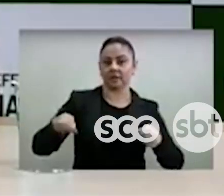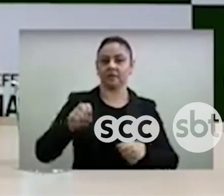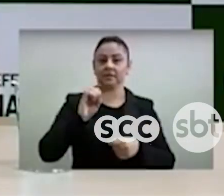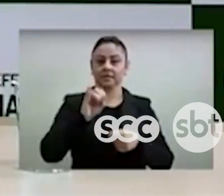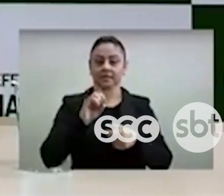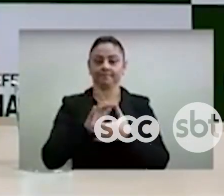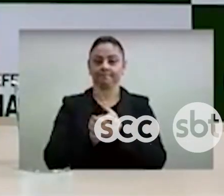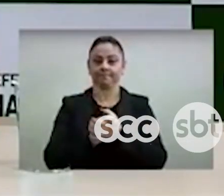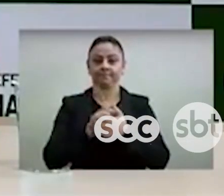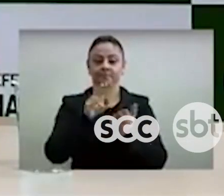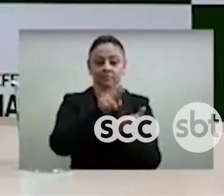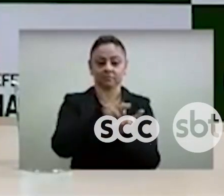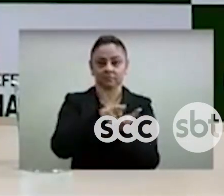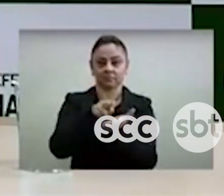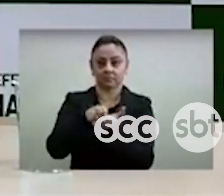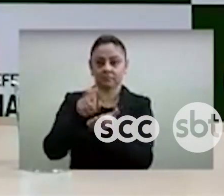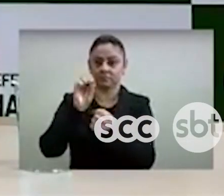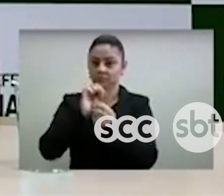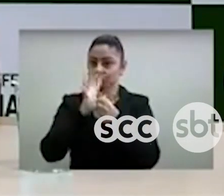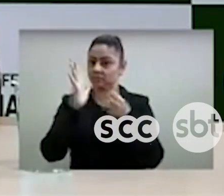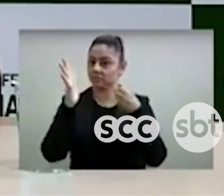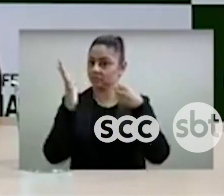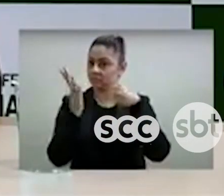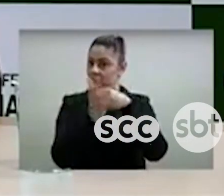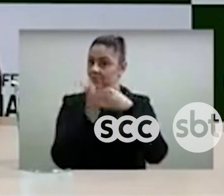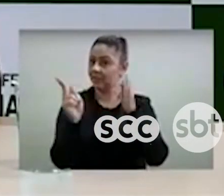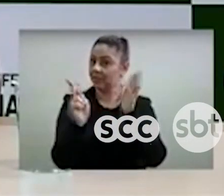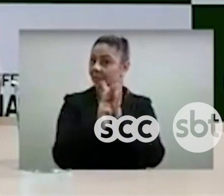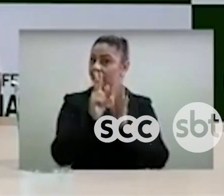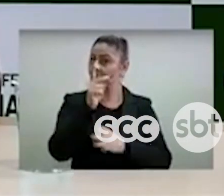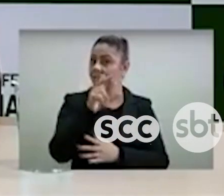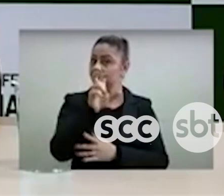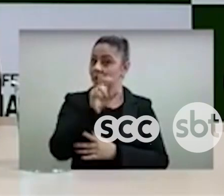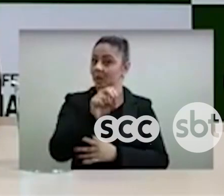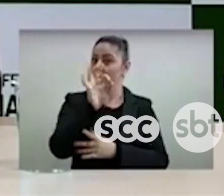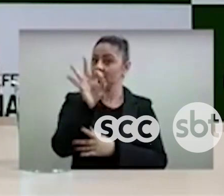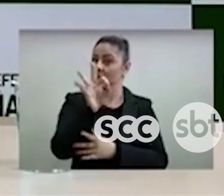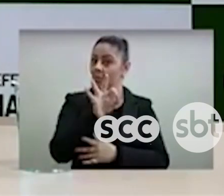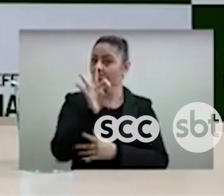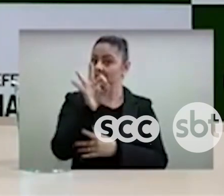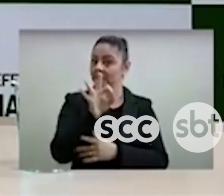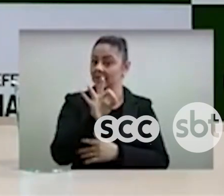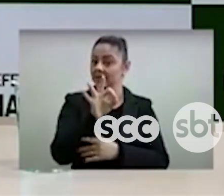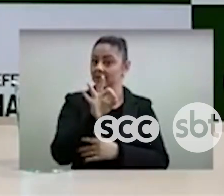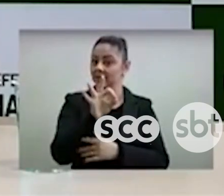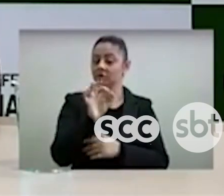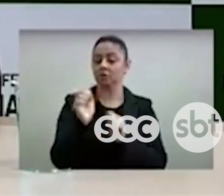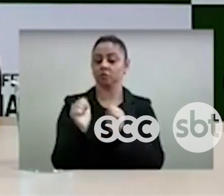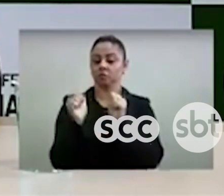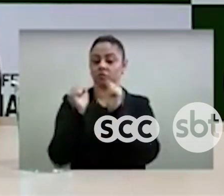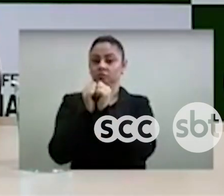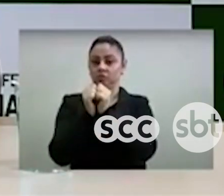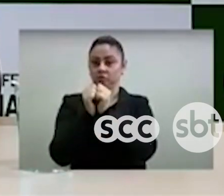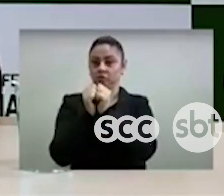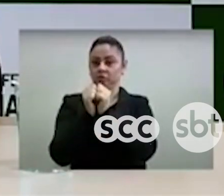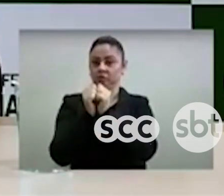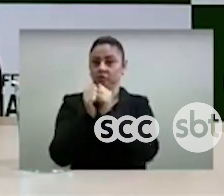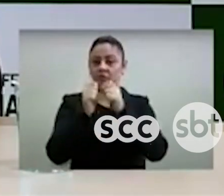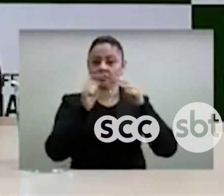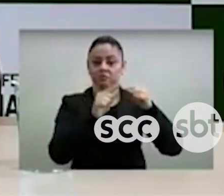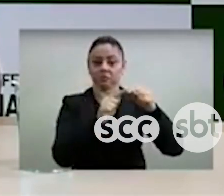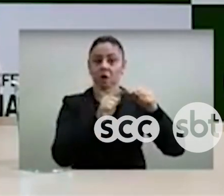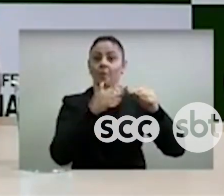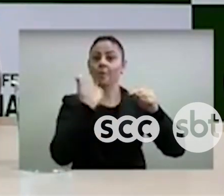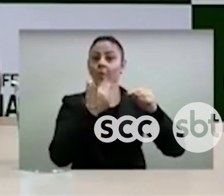dos leitos hospitalares destinados ao Covid-19 chegar a 50%, aliado à curva de